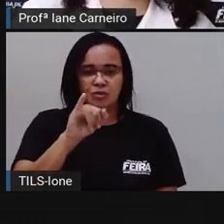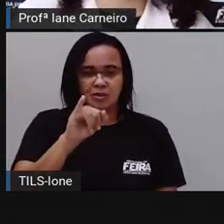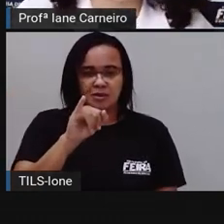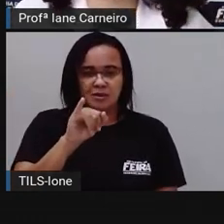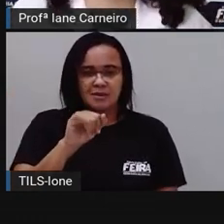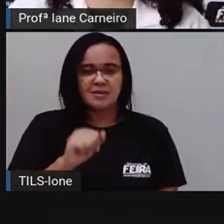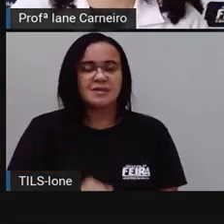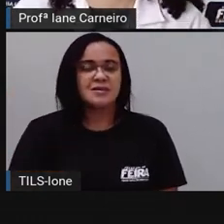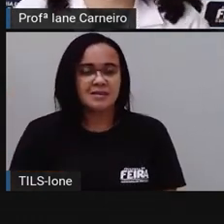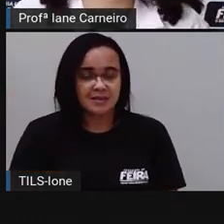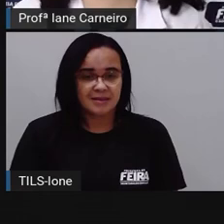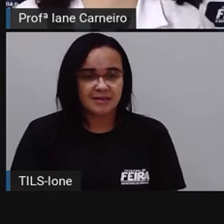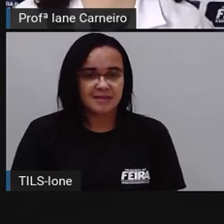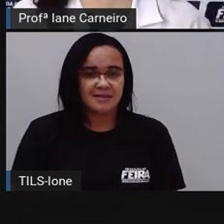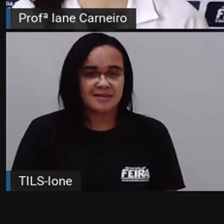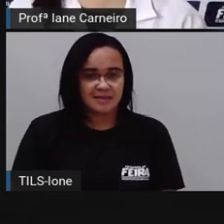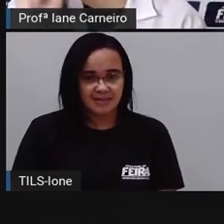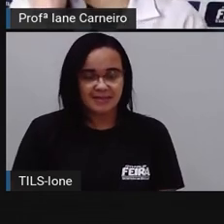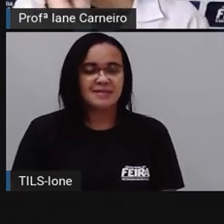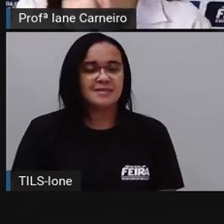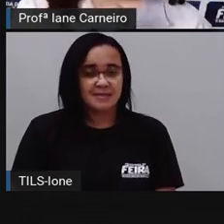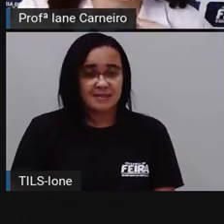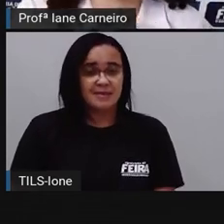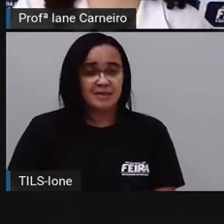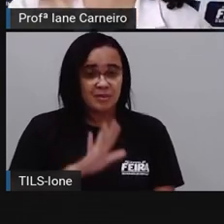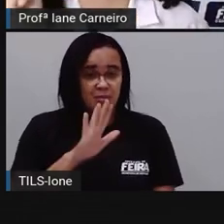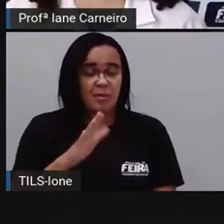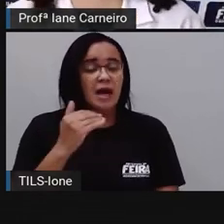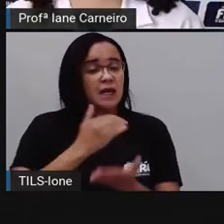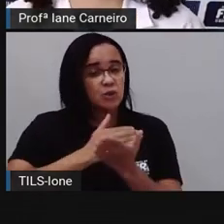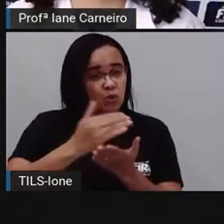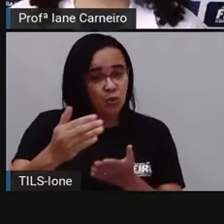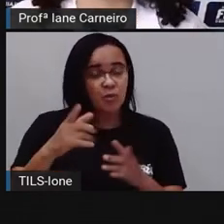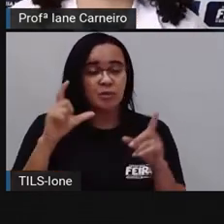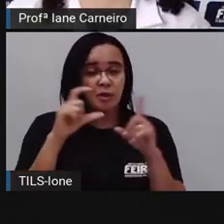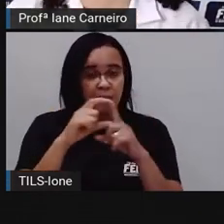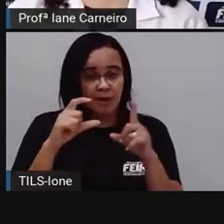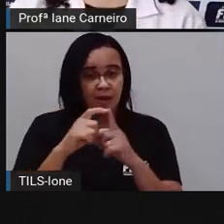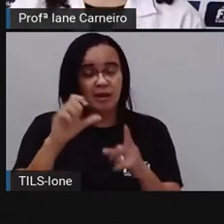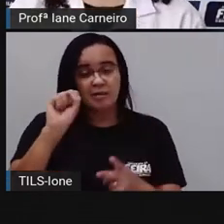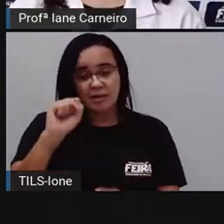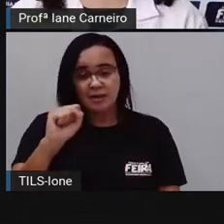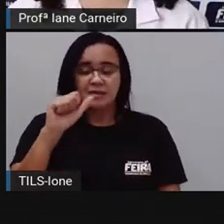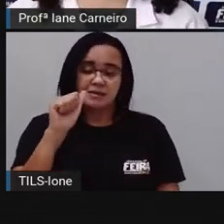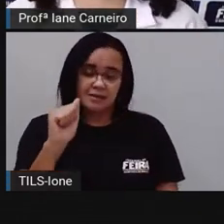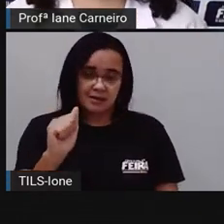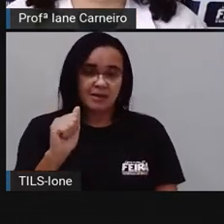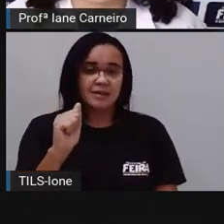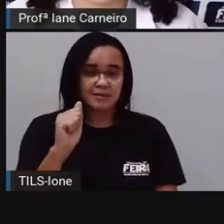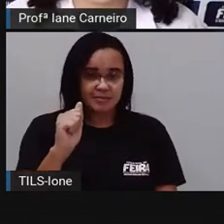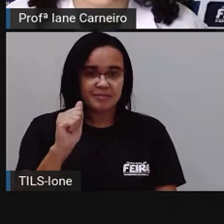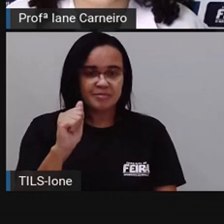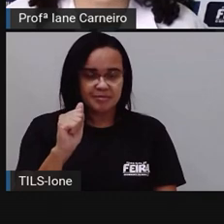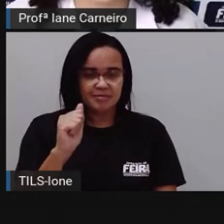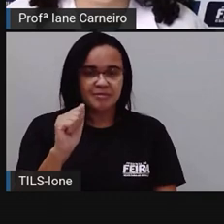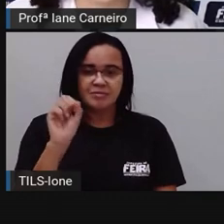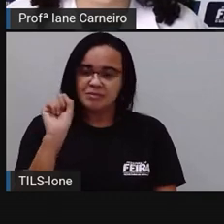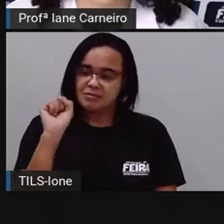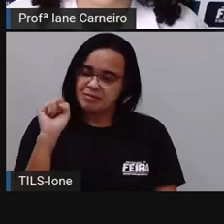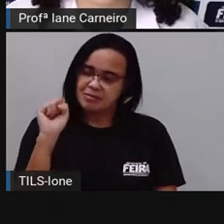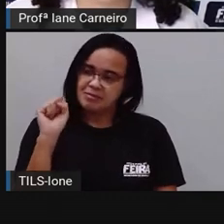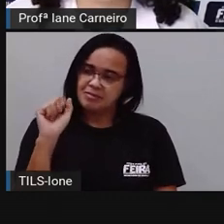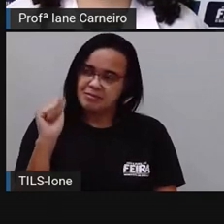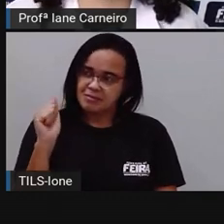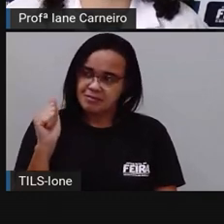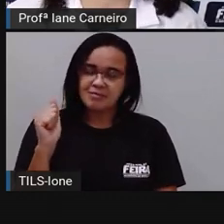instante, o Sá tinha um som de Zá. Isso, mas no início tem um som de Sá, tá bom? O Si e o A no início